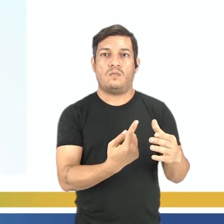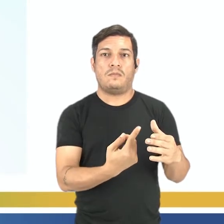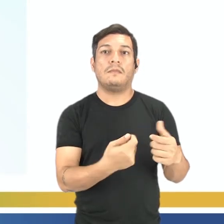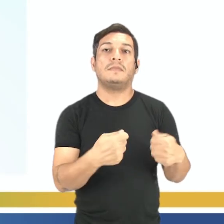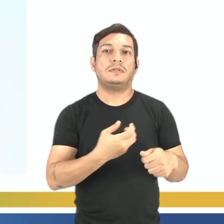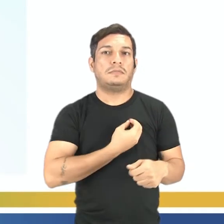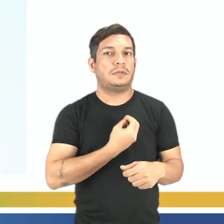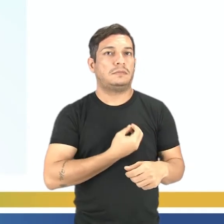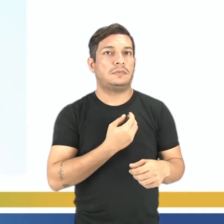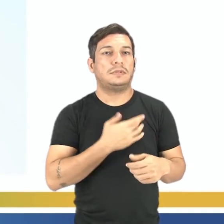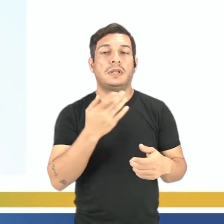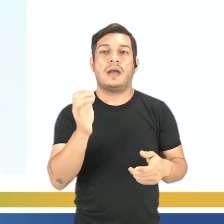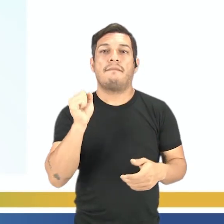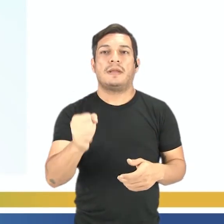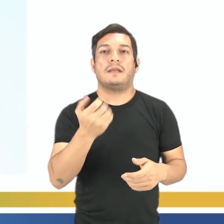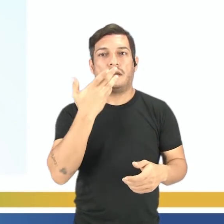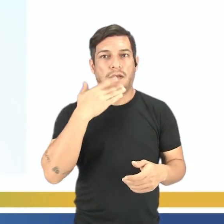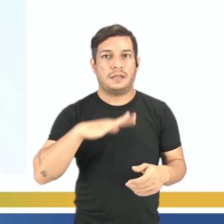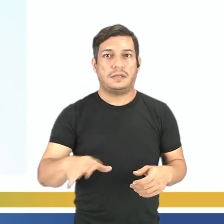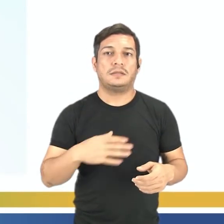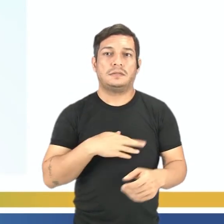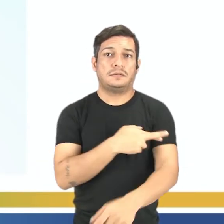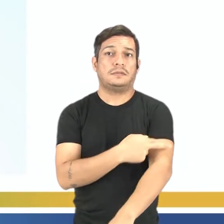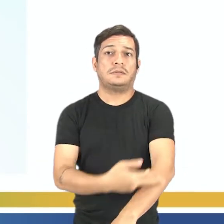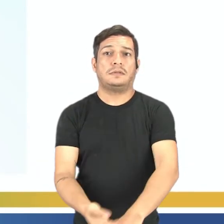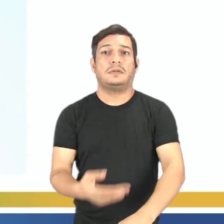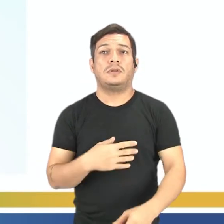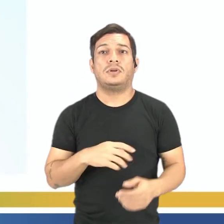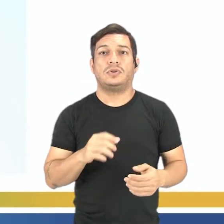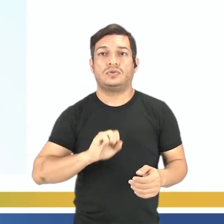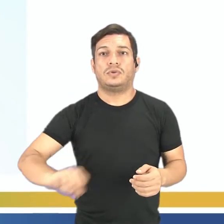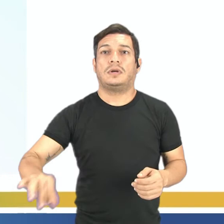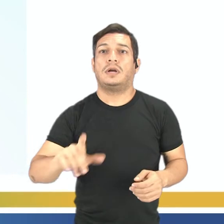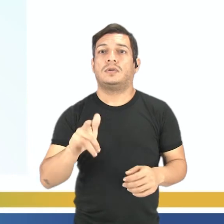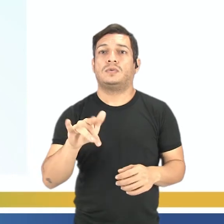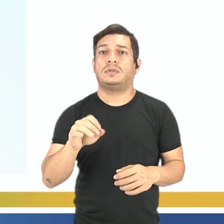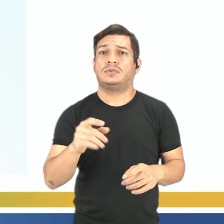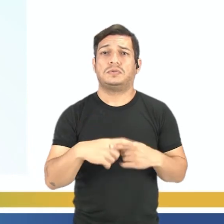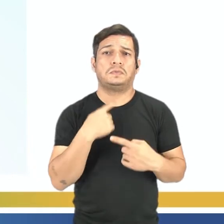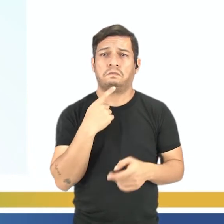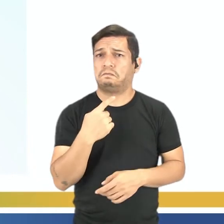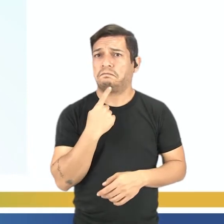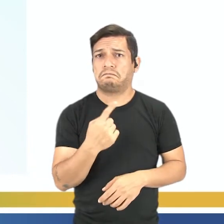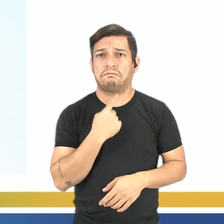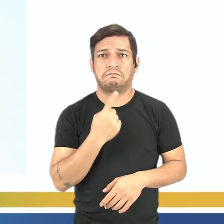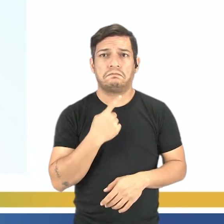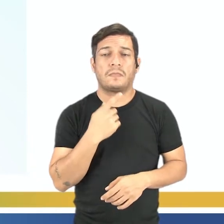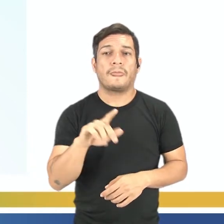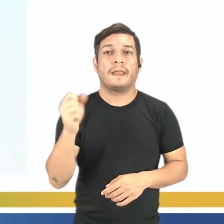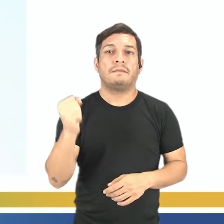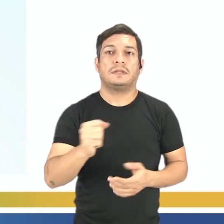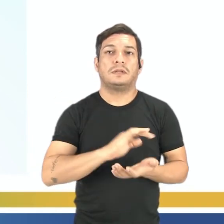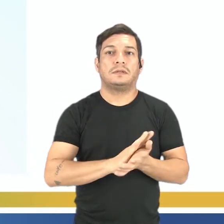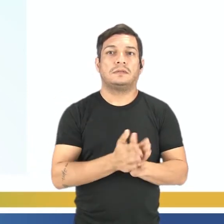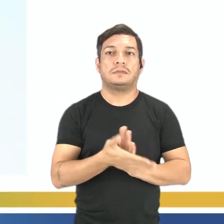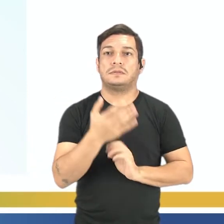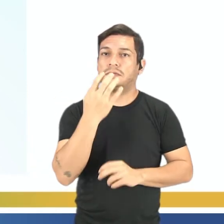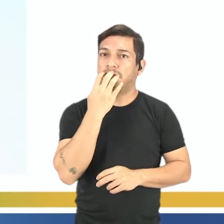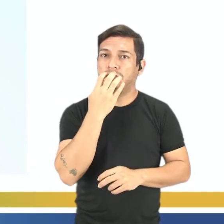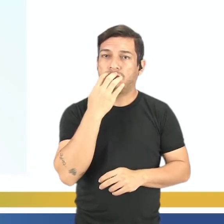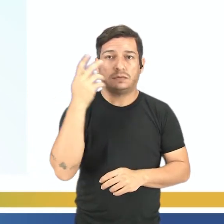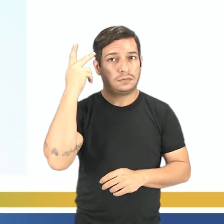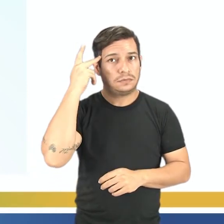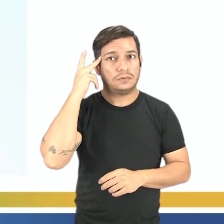participar. Muitas vezes eu digo, mataram uma criança na cidade de Rio Branco, jogaram no lixo, ninguém se importou.